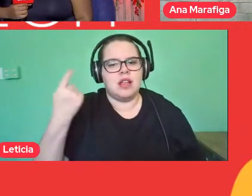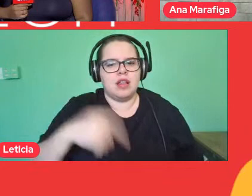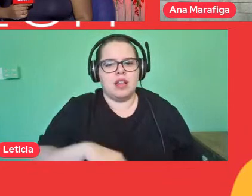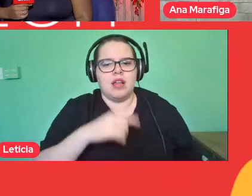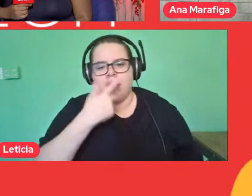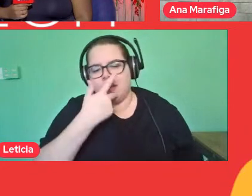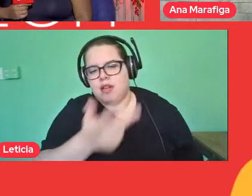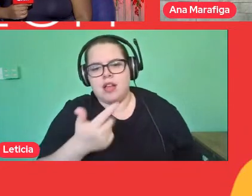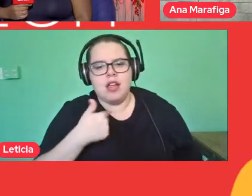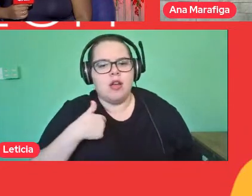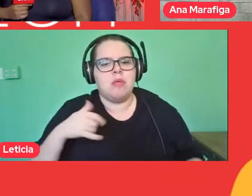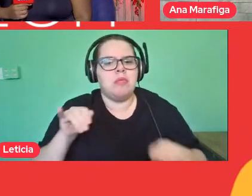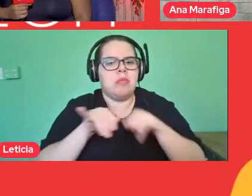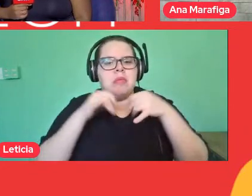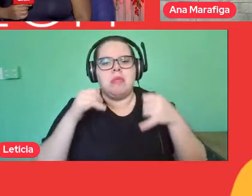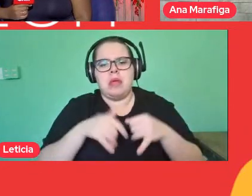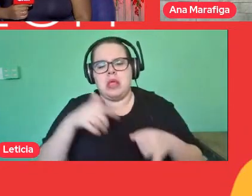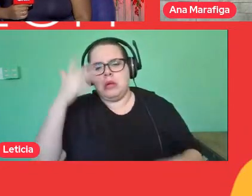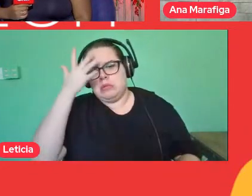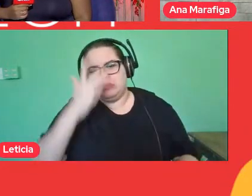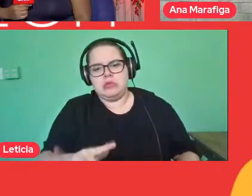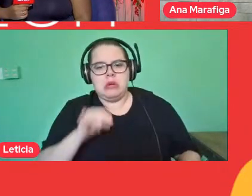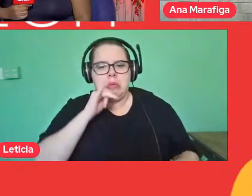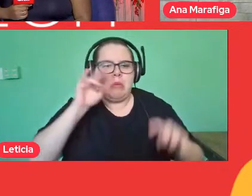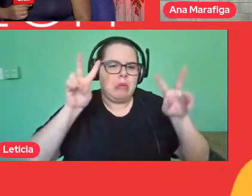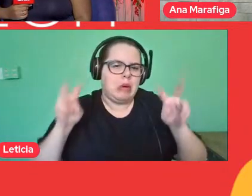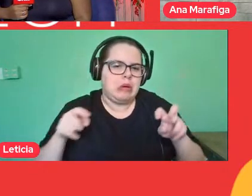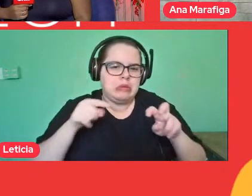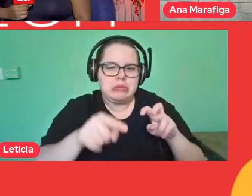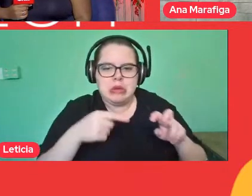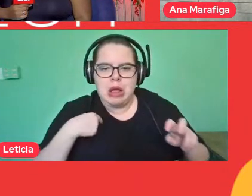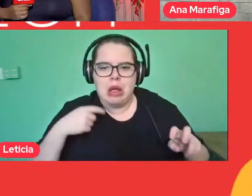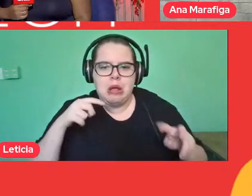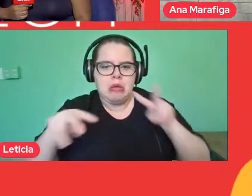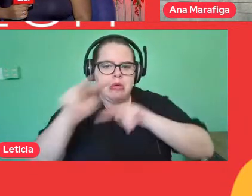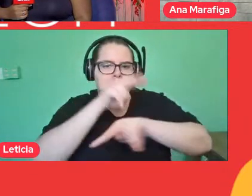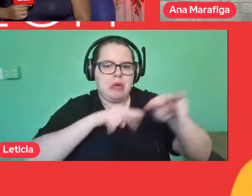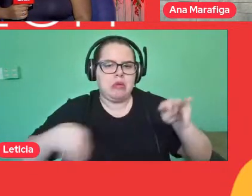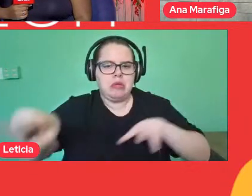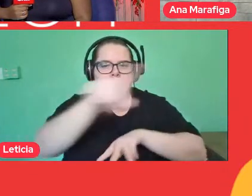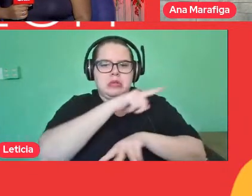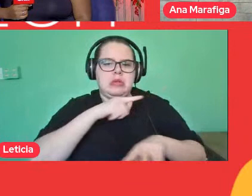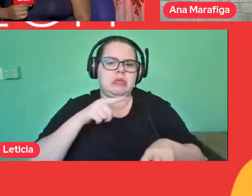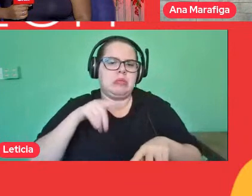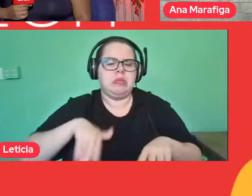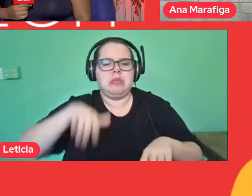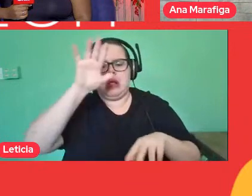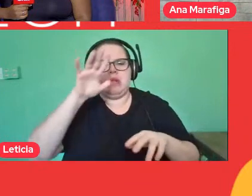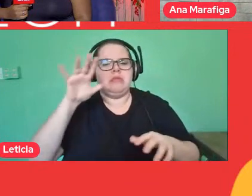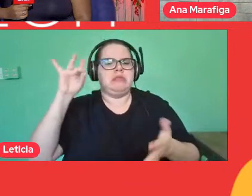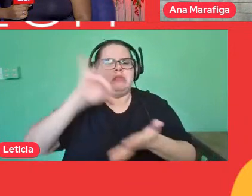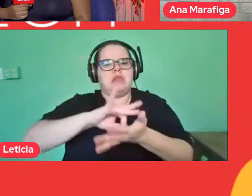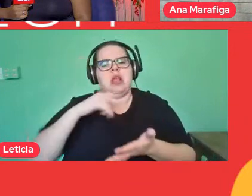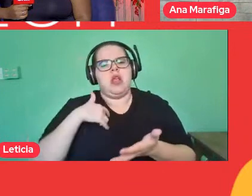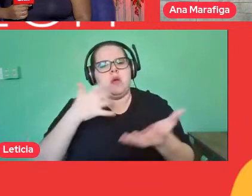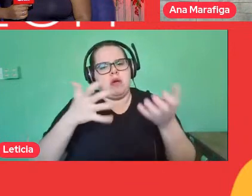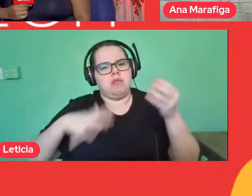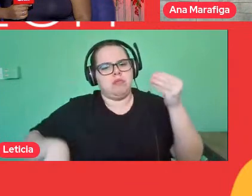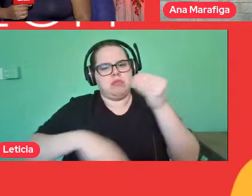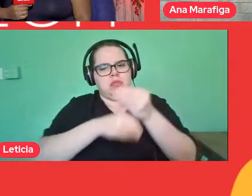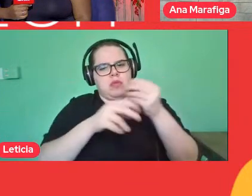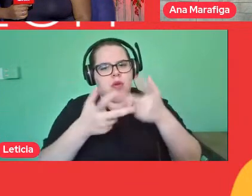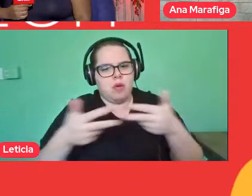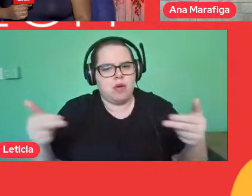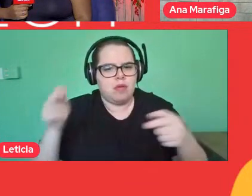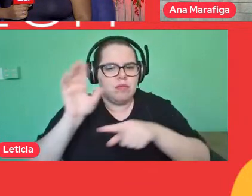eu vou falar é uma besteira, ó, eu não entendo talvez tanto desse assunto, eu tô vendo que vocês estão falando isso com muito mais afirmação, mas eu queria contribuir com alguma coisa,